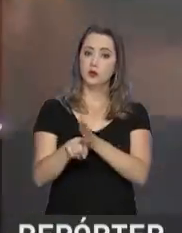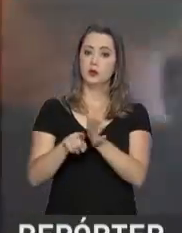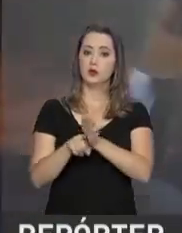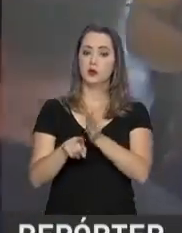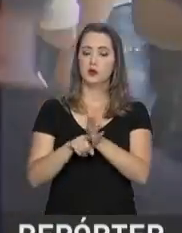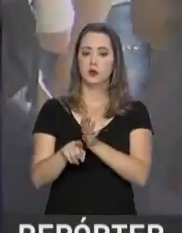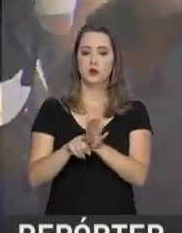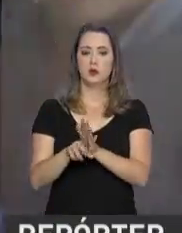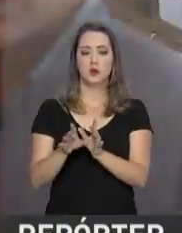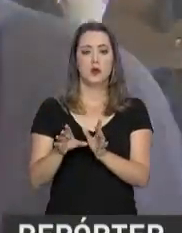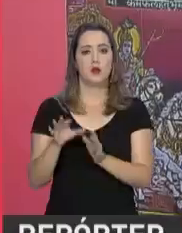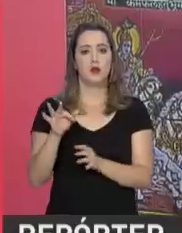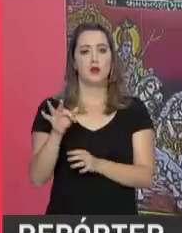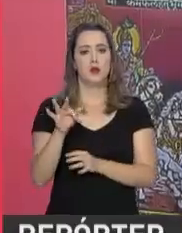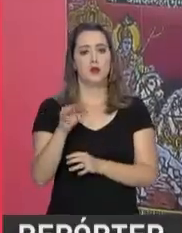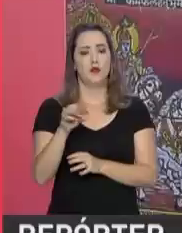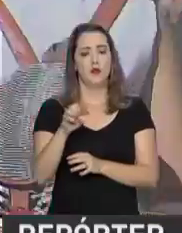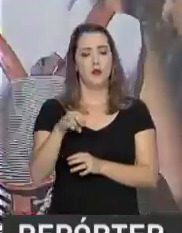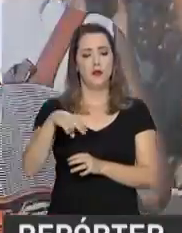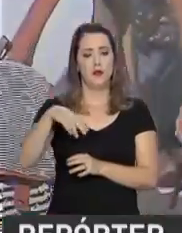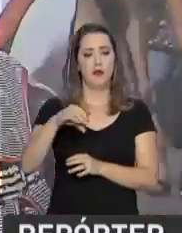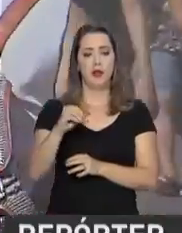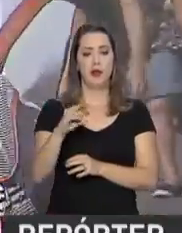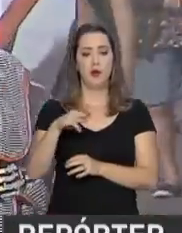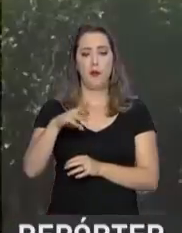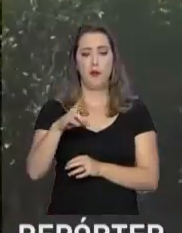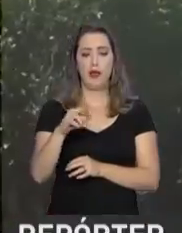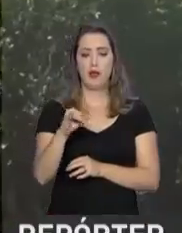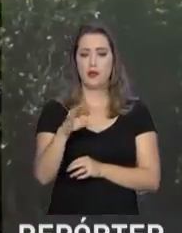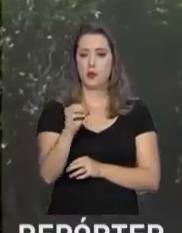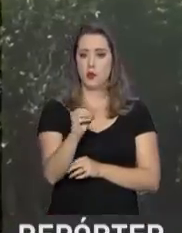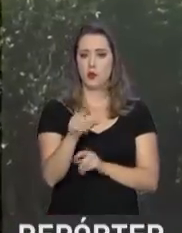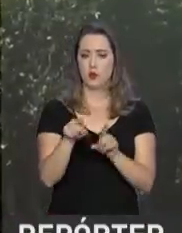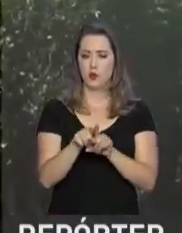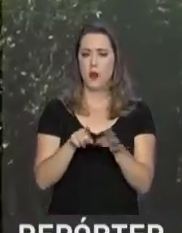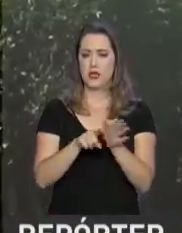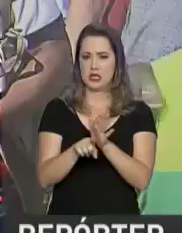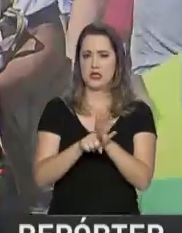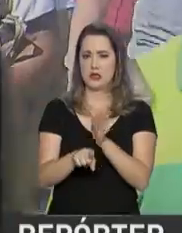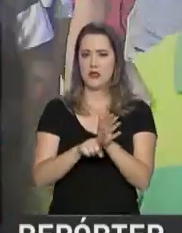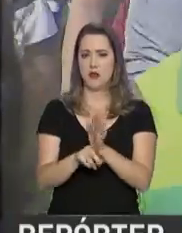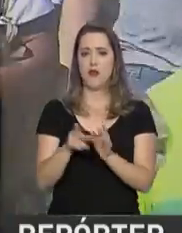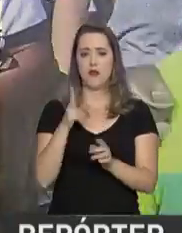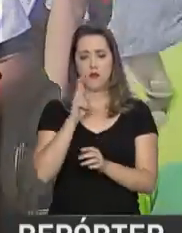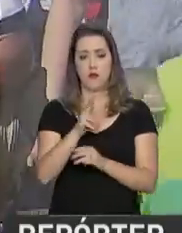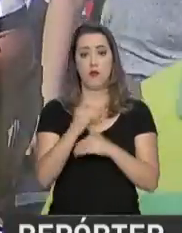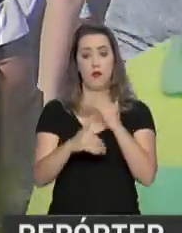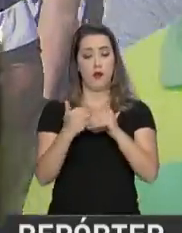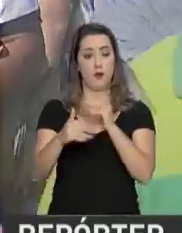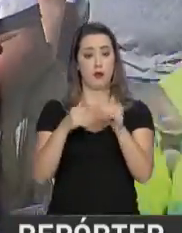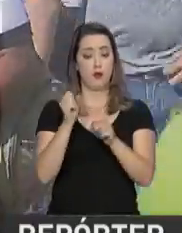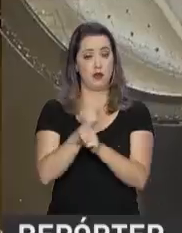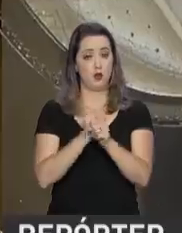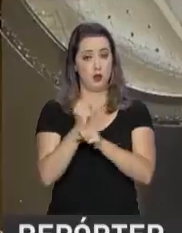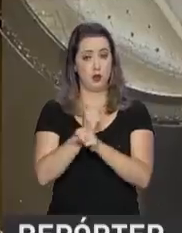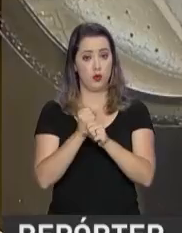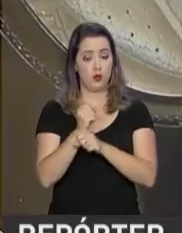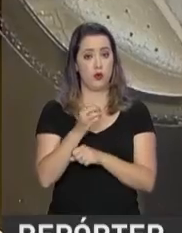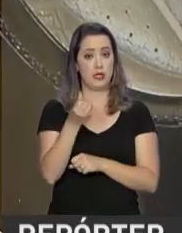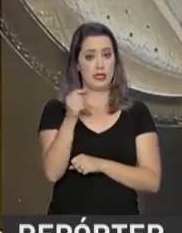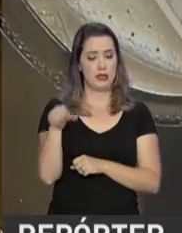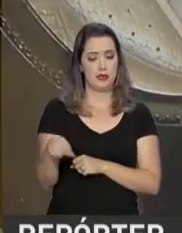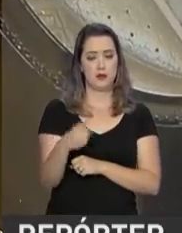do comércio de bens serviços e turismo se confirmada a previsão o varejo apresentará alta de